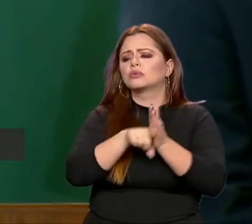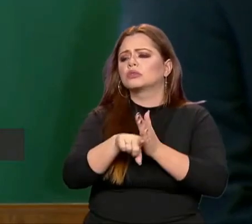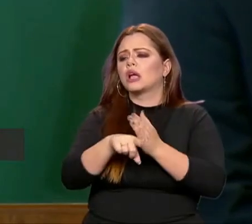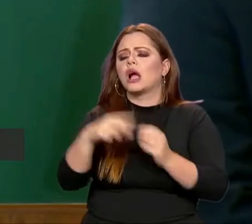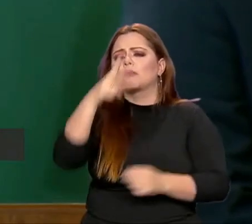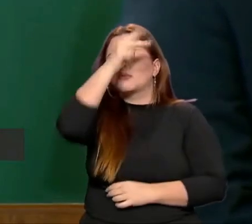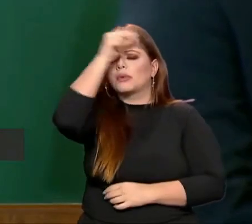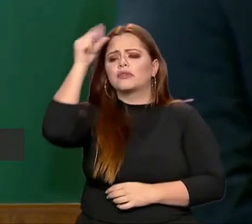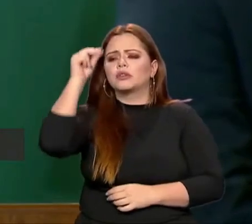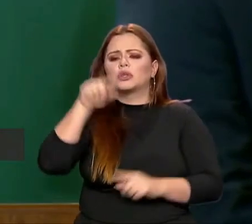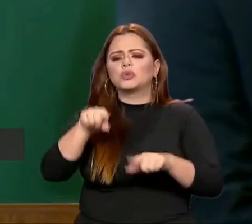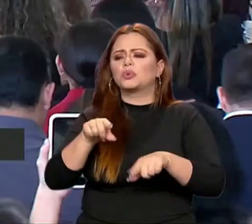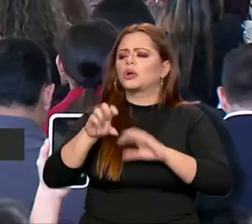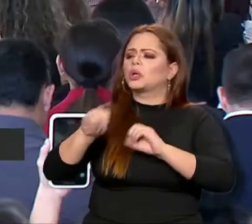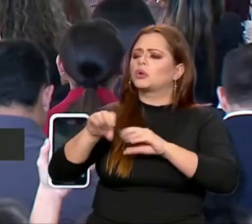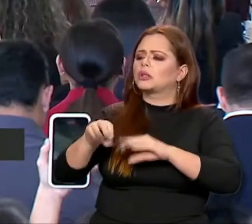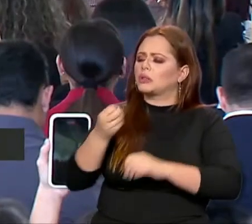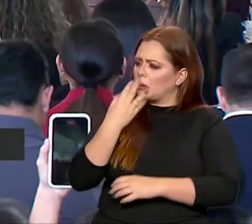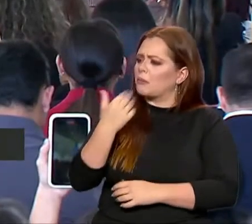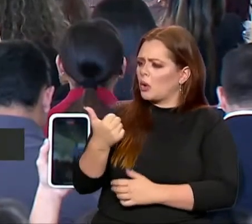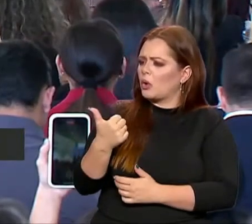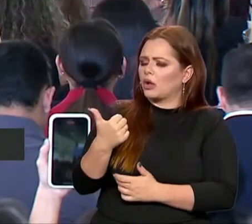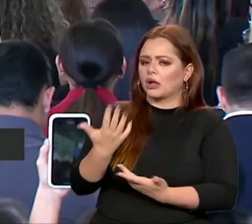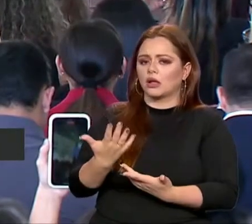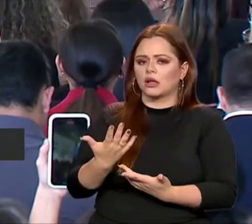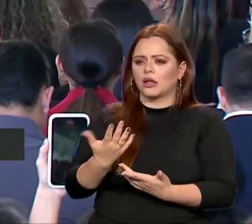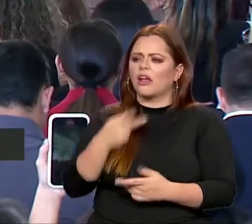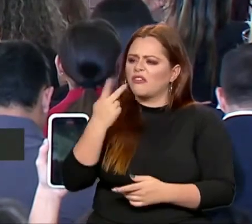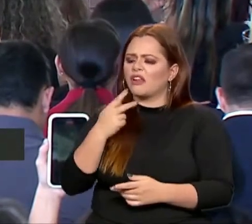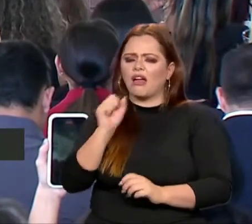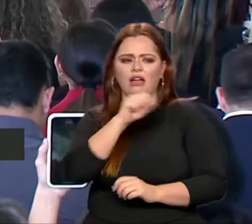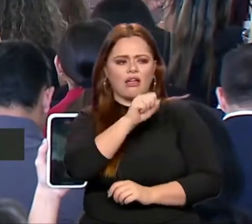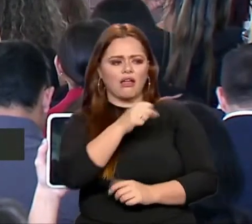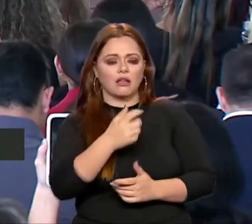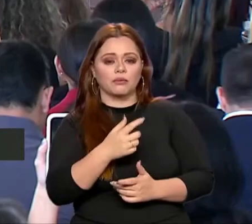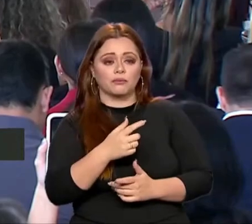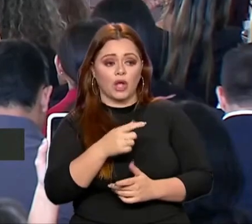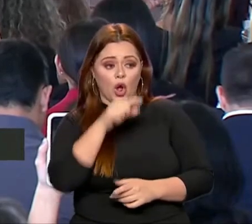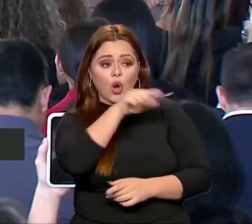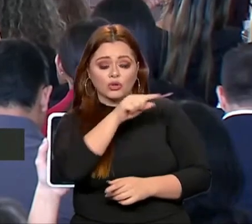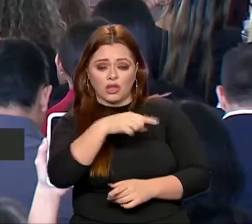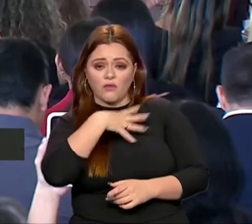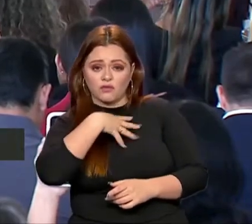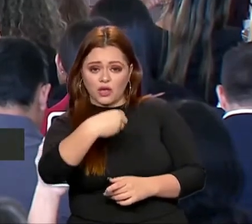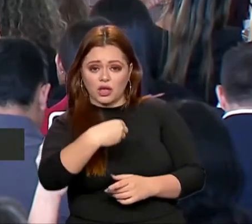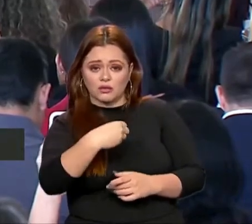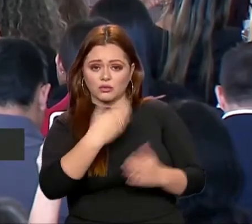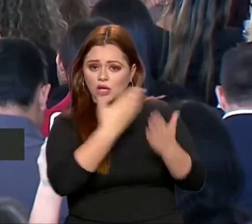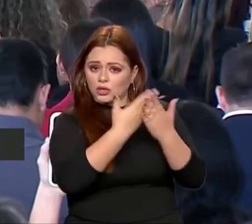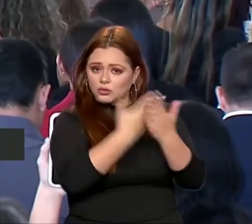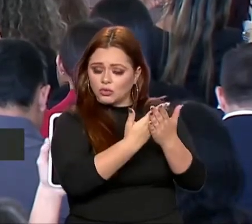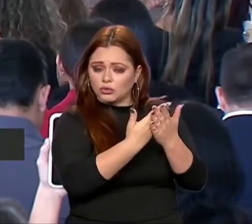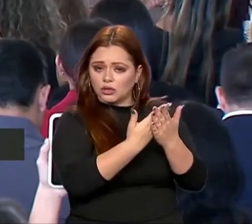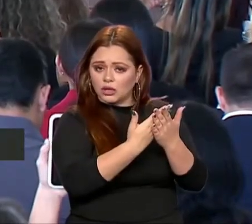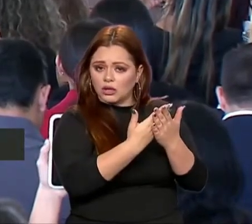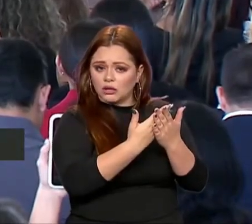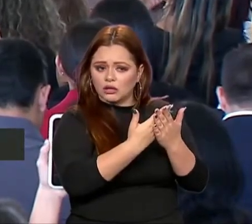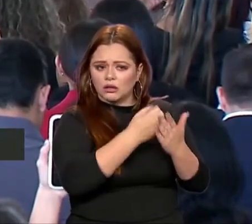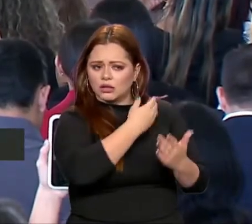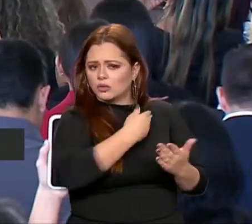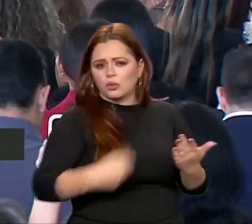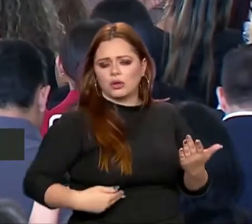boa ele vai dizer que é Aí você pergunta teu filho estuda na escola boa da tua cidade não